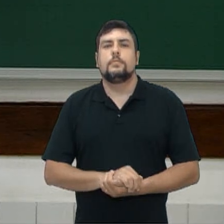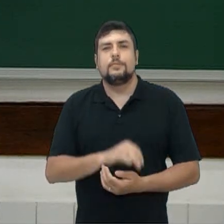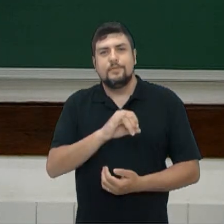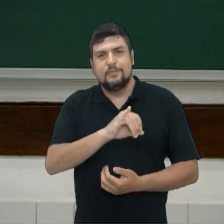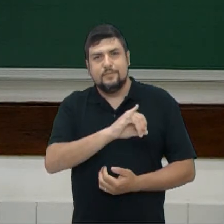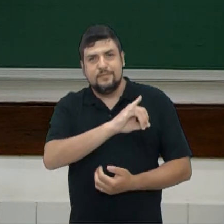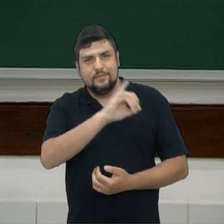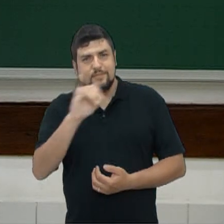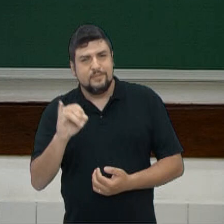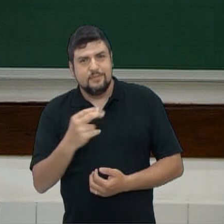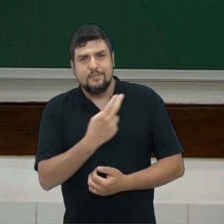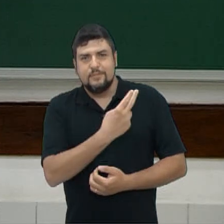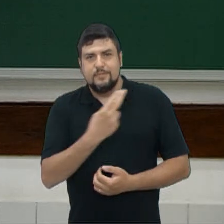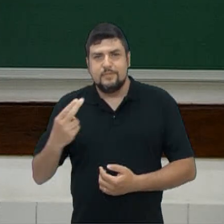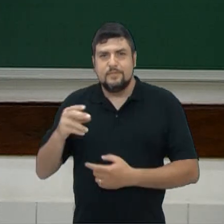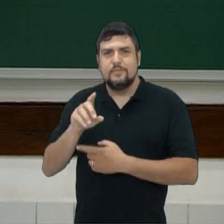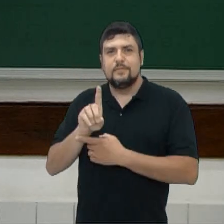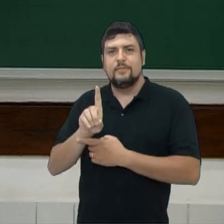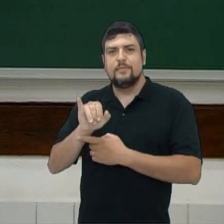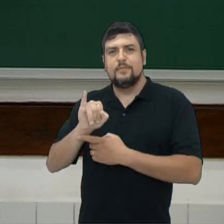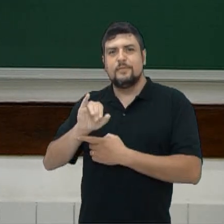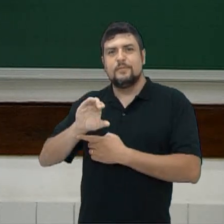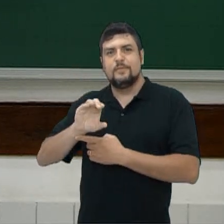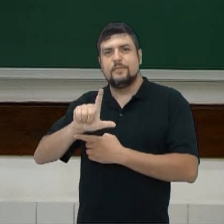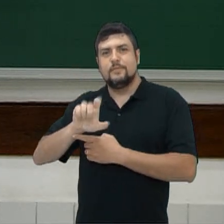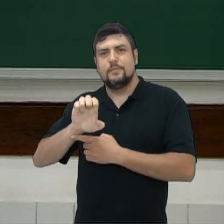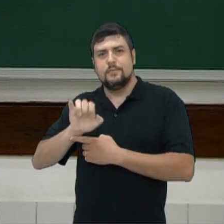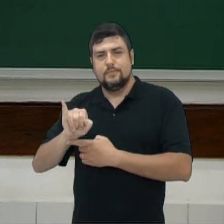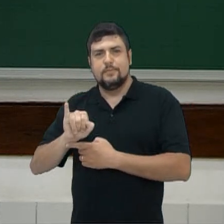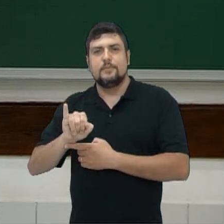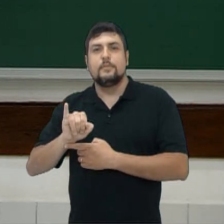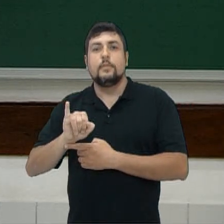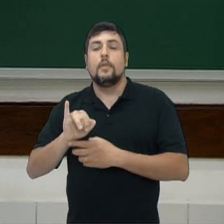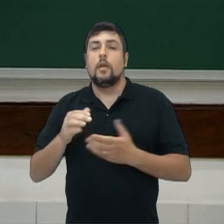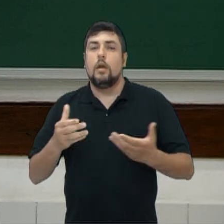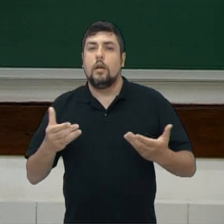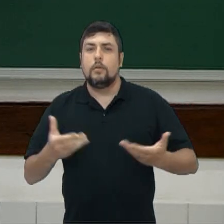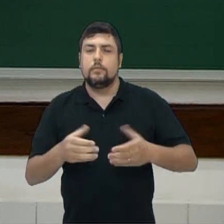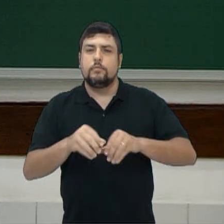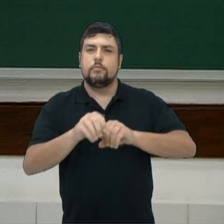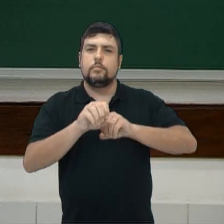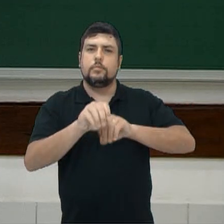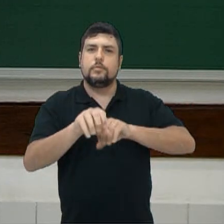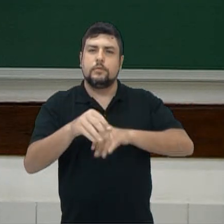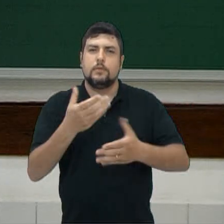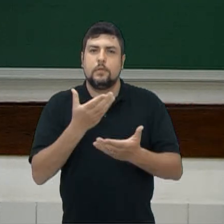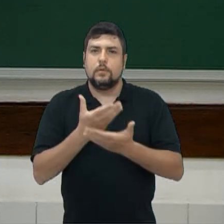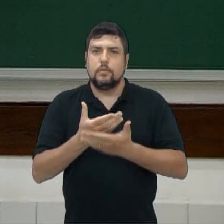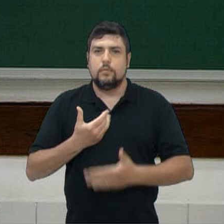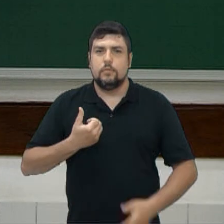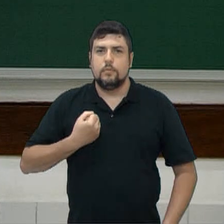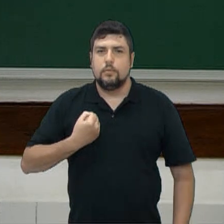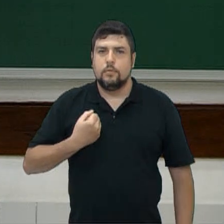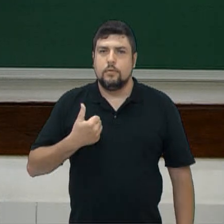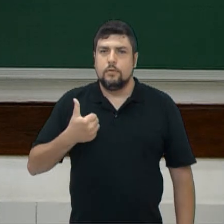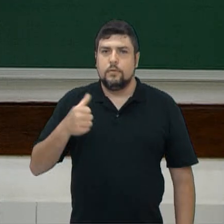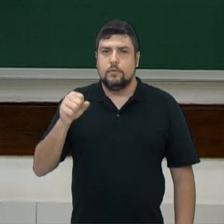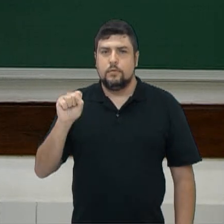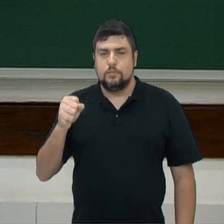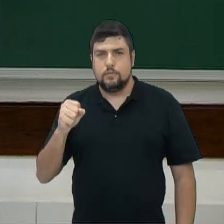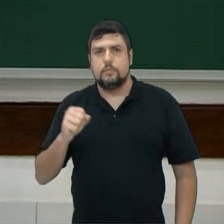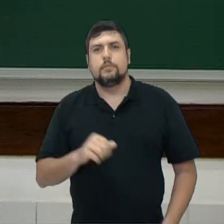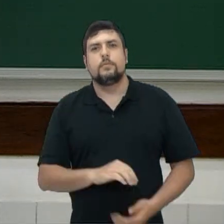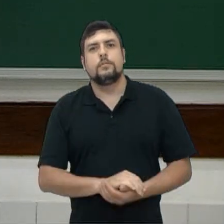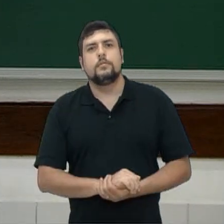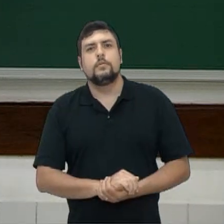Olá pessoal, meu nome é Diclei Henrique, nós estamos aqui para trabalhar com vocês a aula de número 18. Queremos, antes de